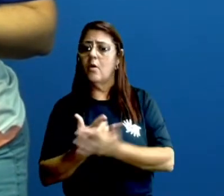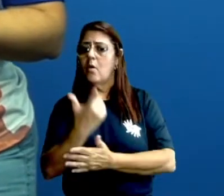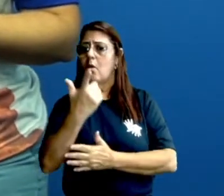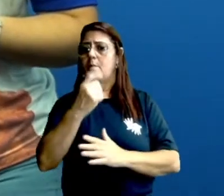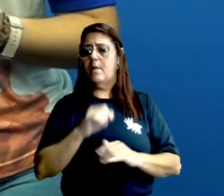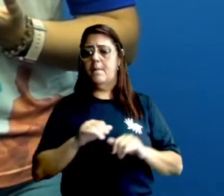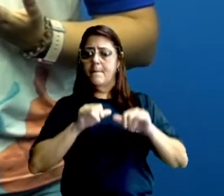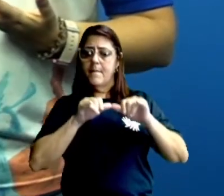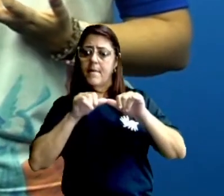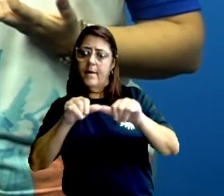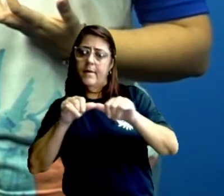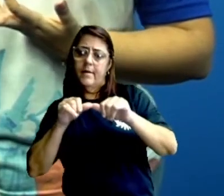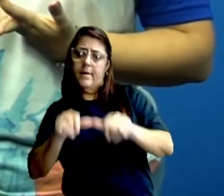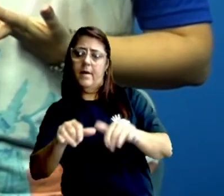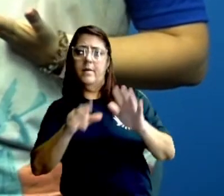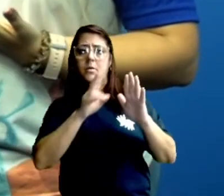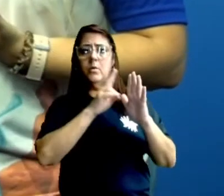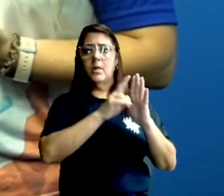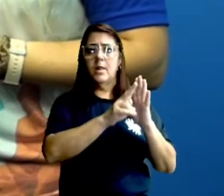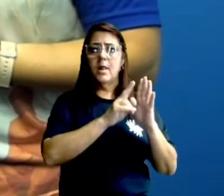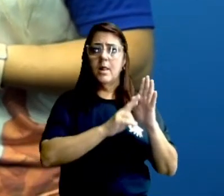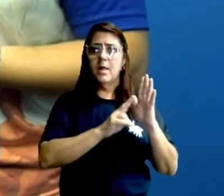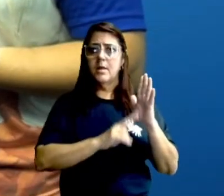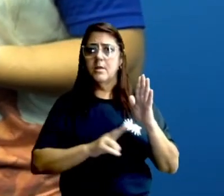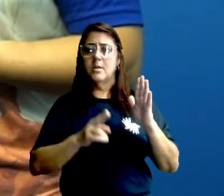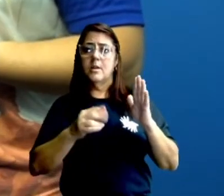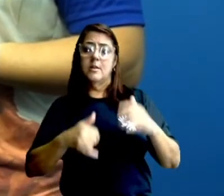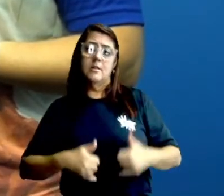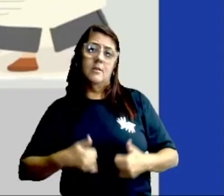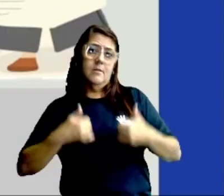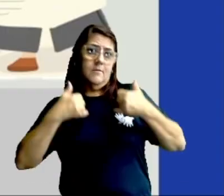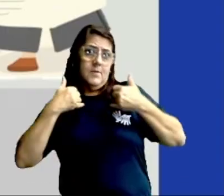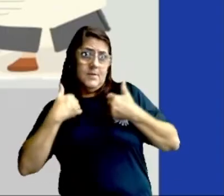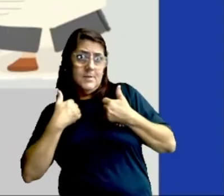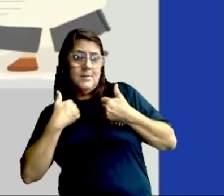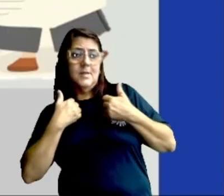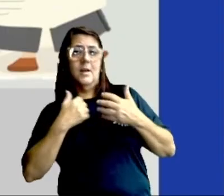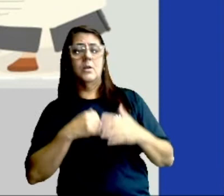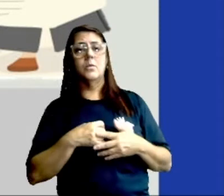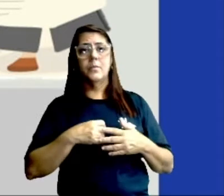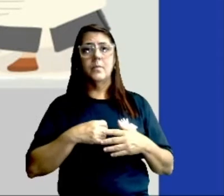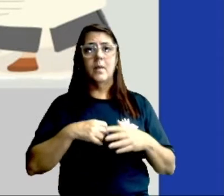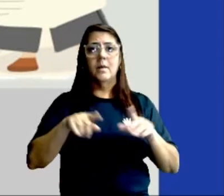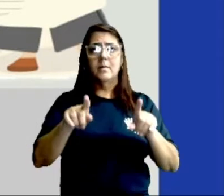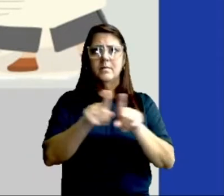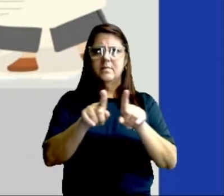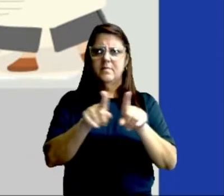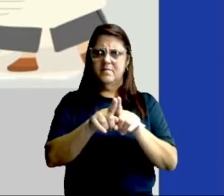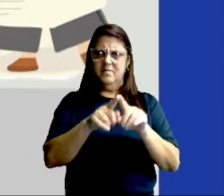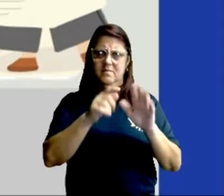de mercado, lista de aniversário, tem lista de atividades. Como